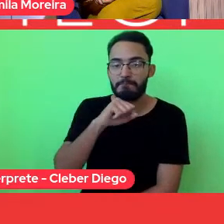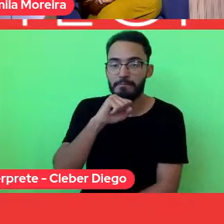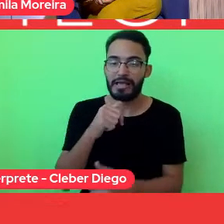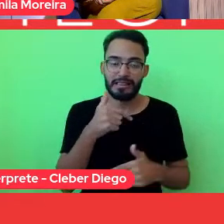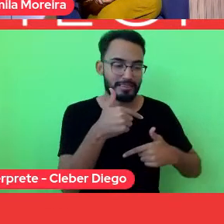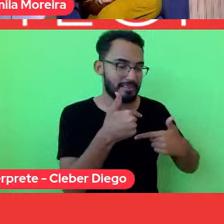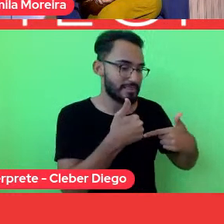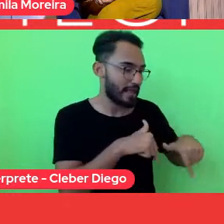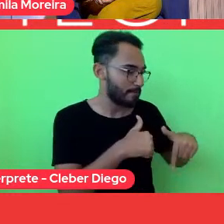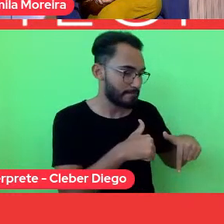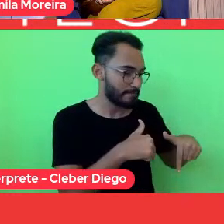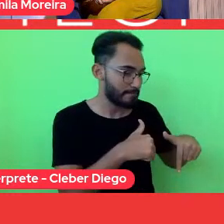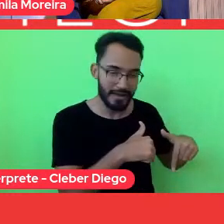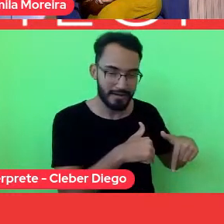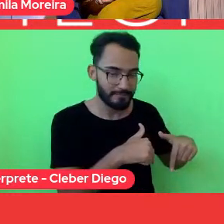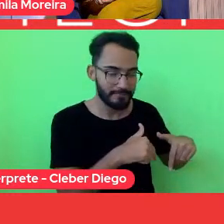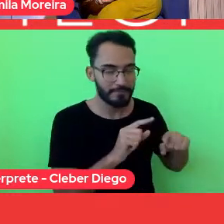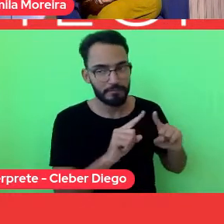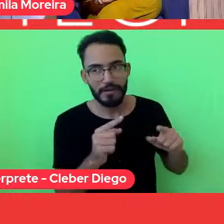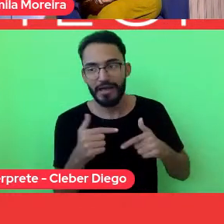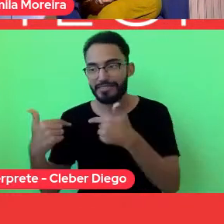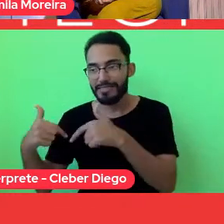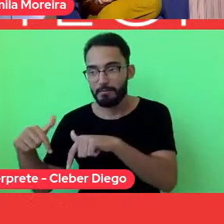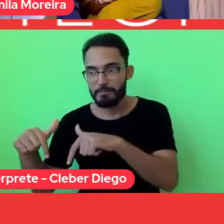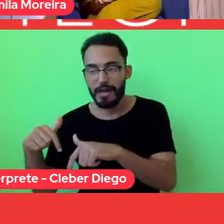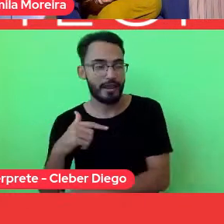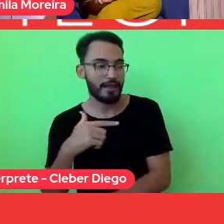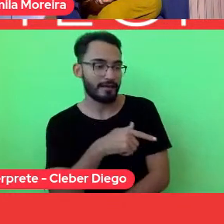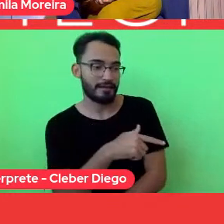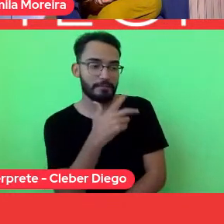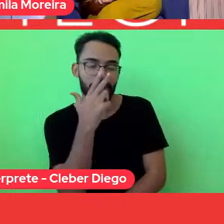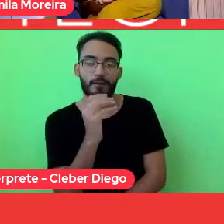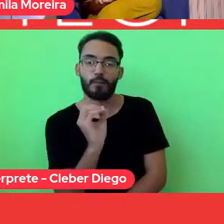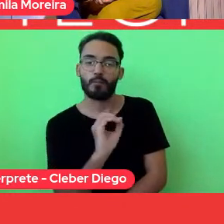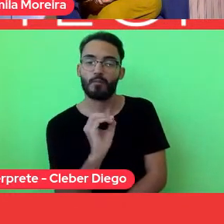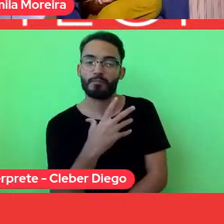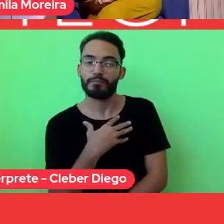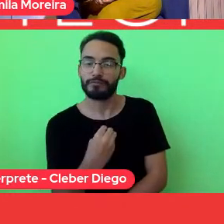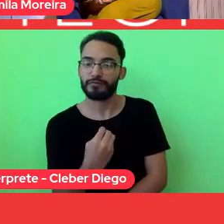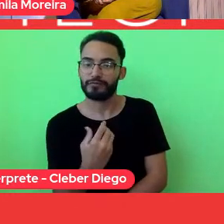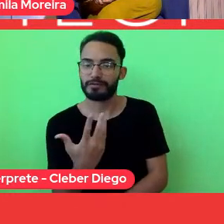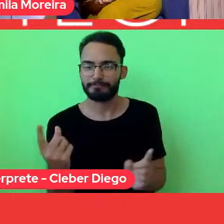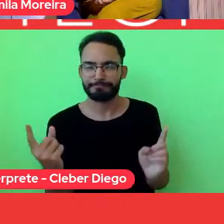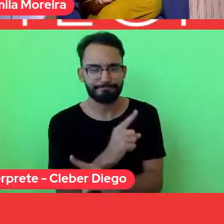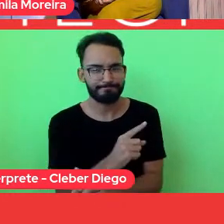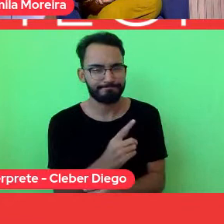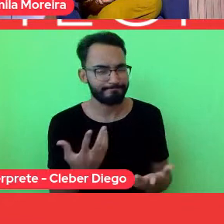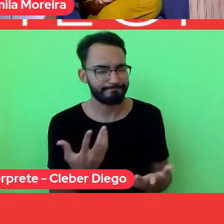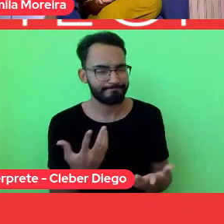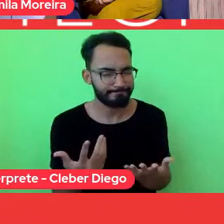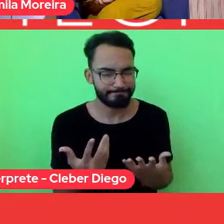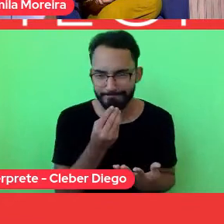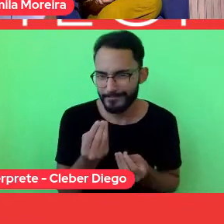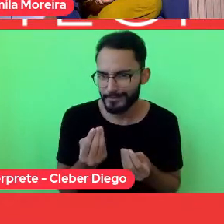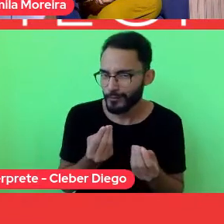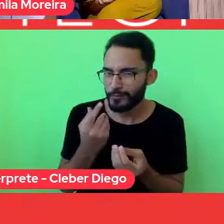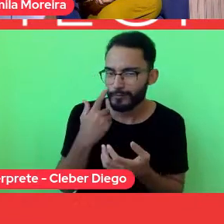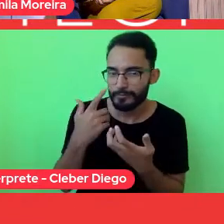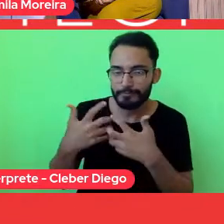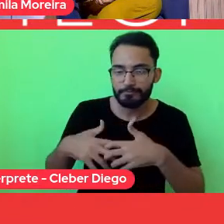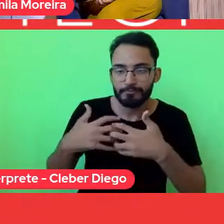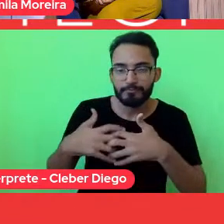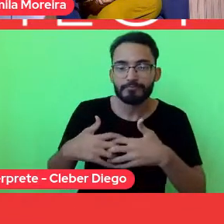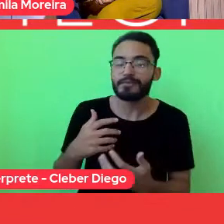e precisa trabalhar como se não fosse mãe. Então, essa dignidade deu poder. Simplesmente, é óbvio